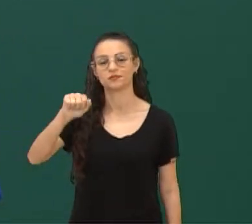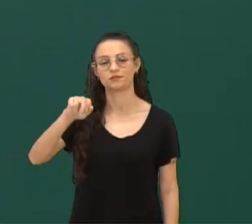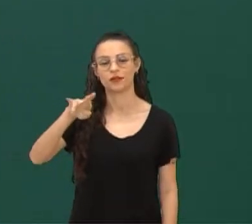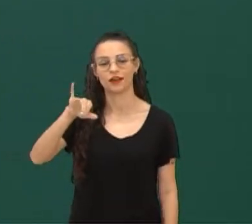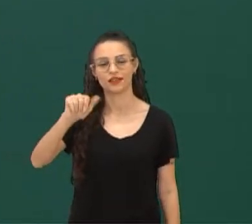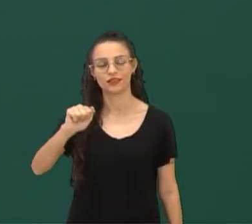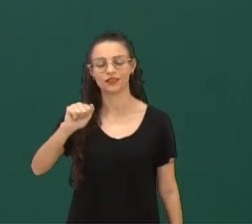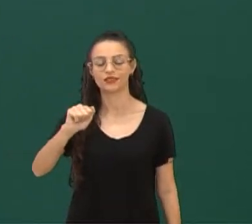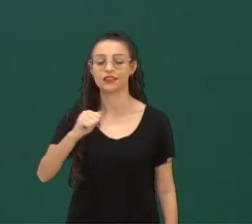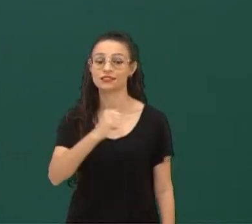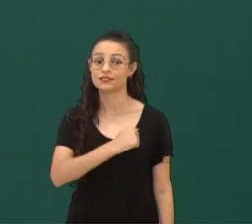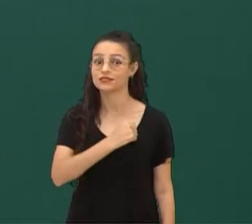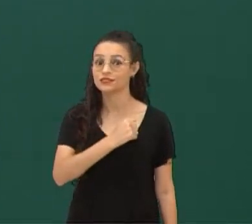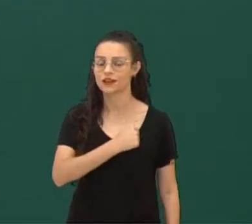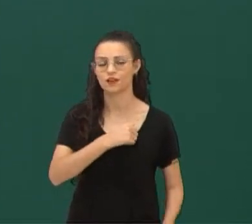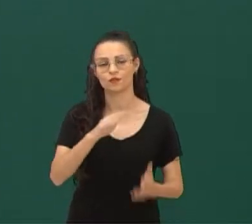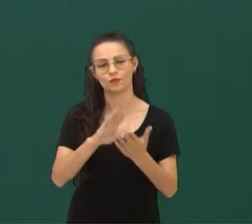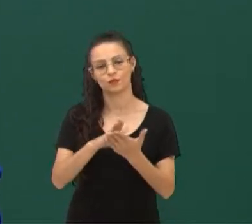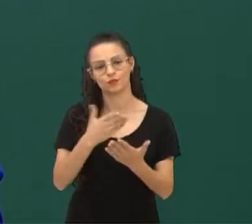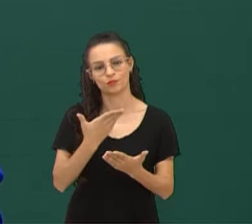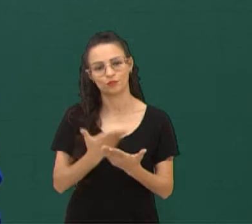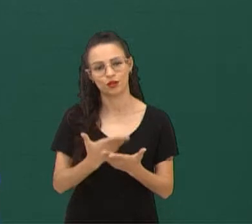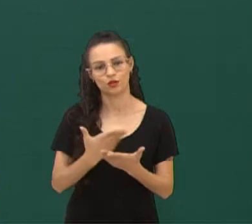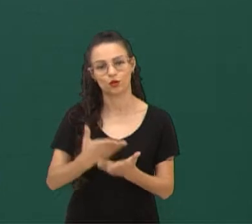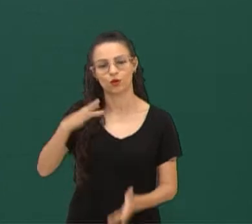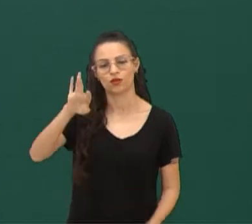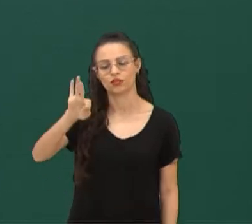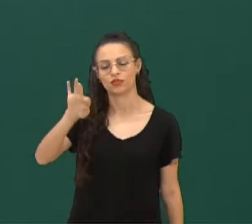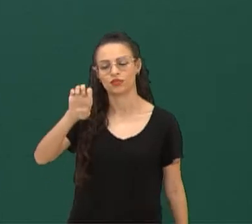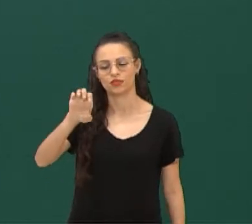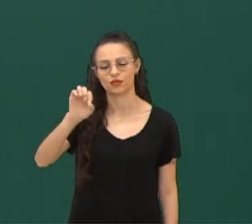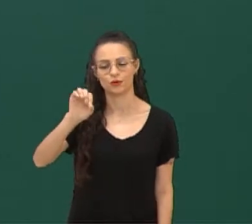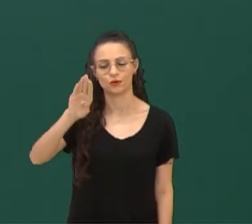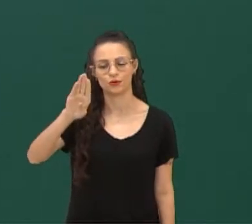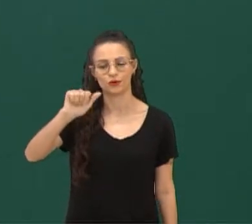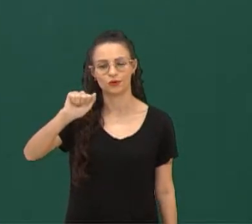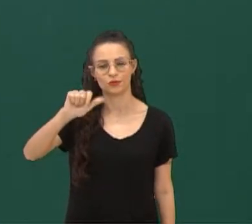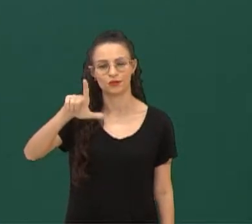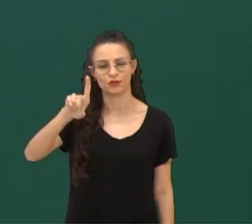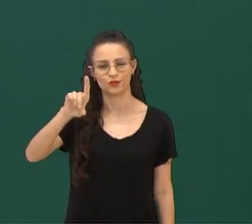manda um salve para o colesterol Professor Teobaldo Leonardo kletemberg